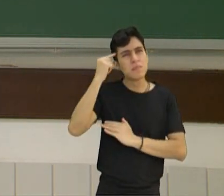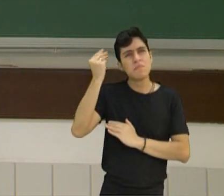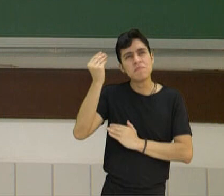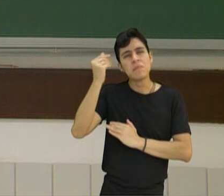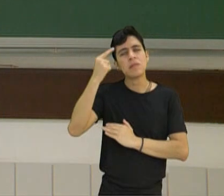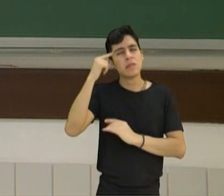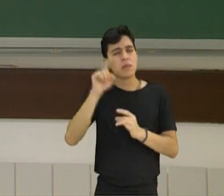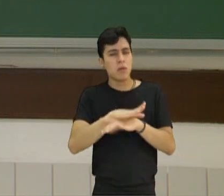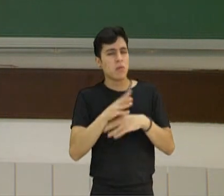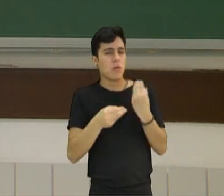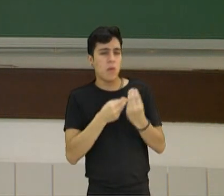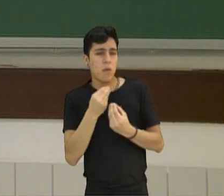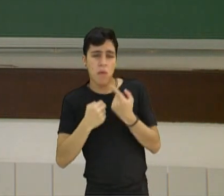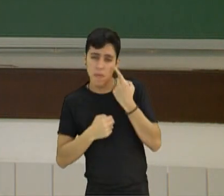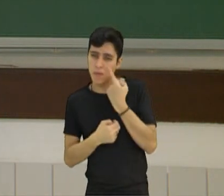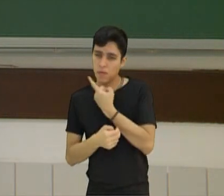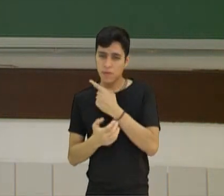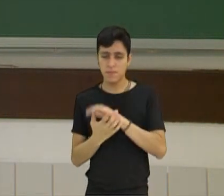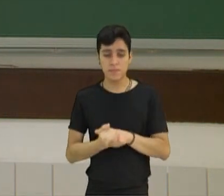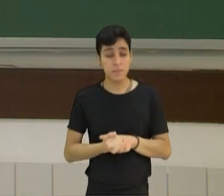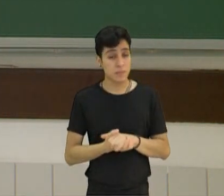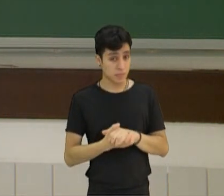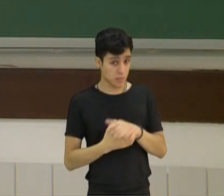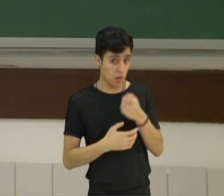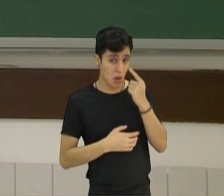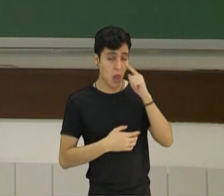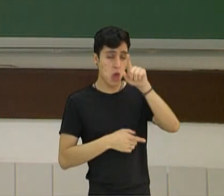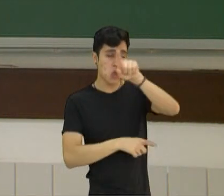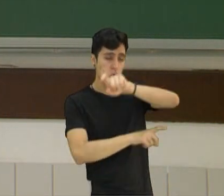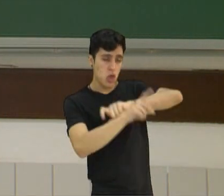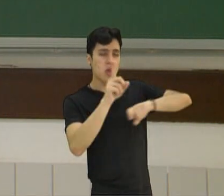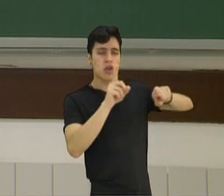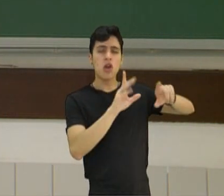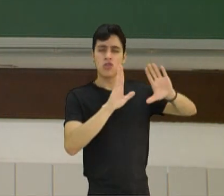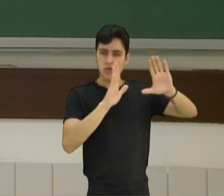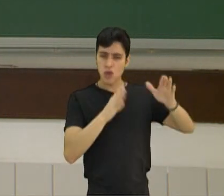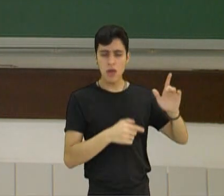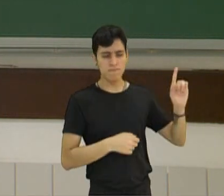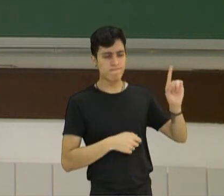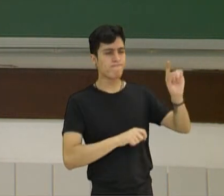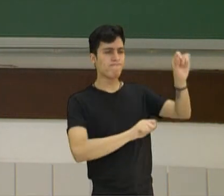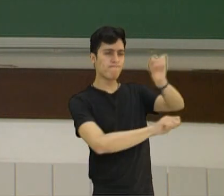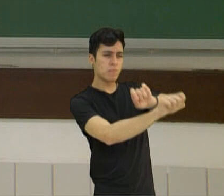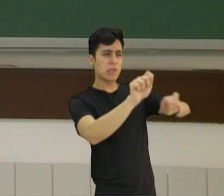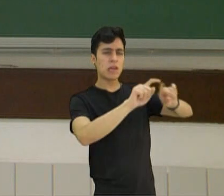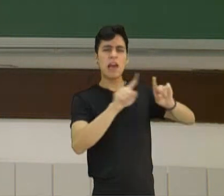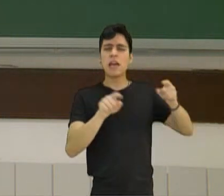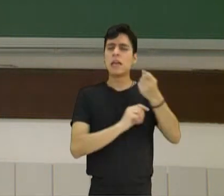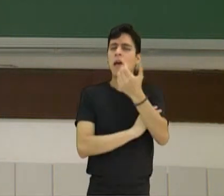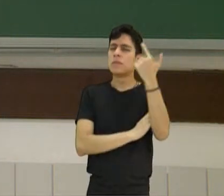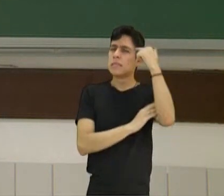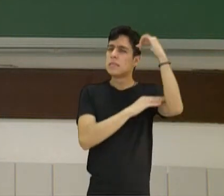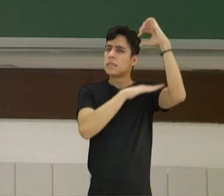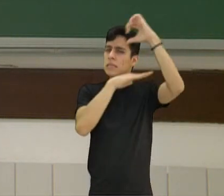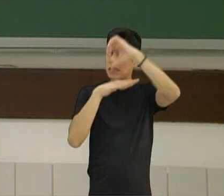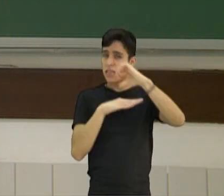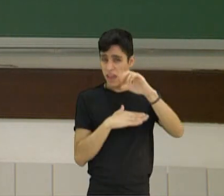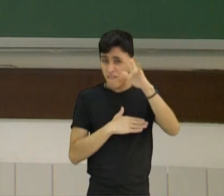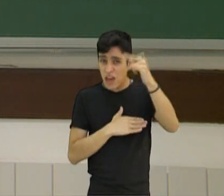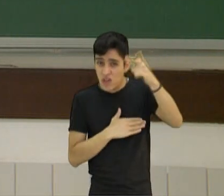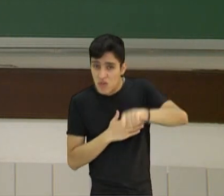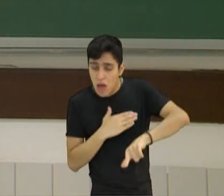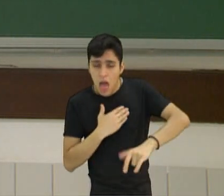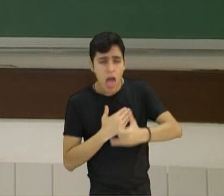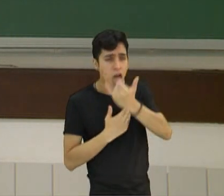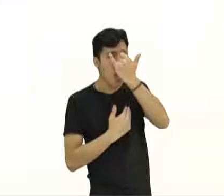conclusão. A pichação foi feita e já foi limpa. Entretanto, ficam algumas perguntas. Ocorrerá